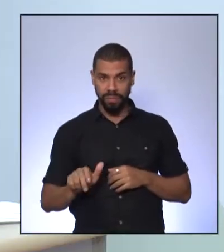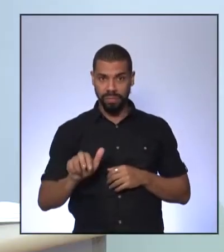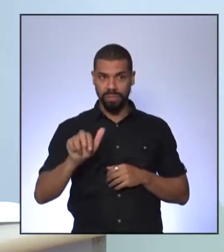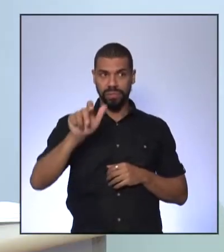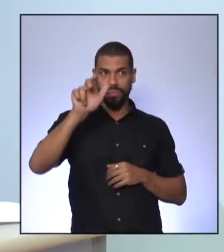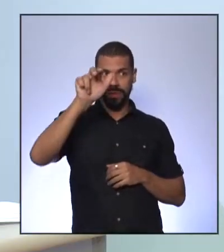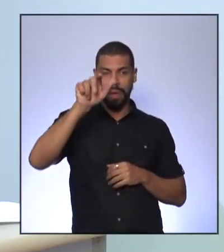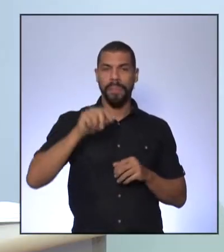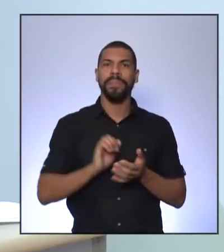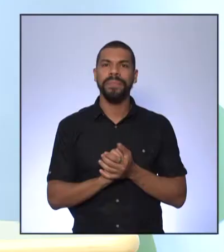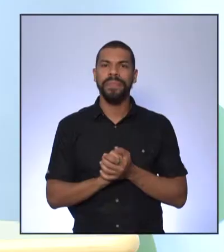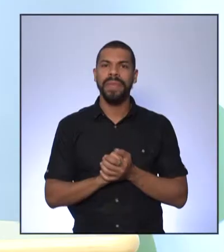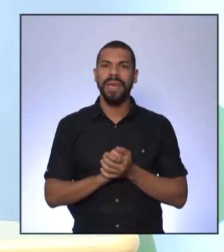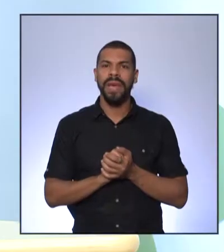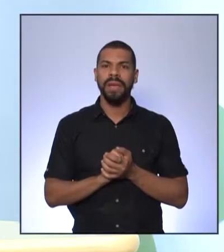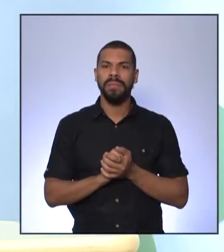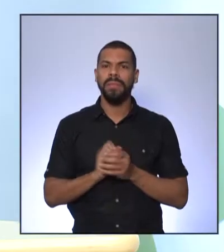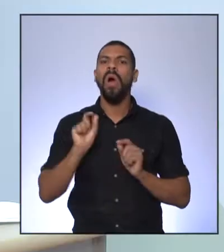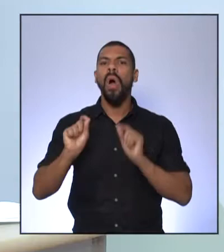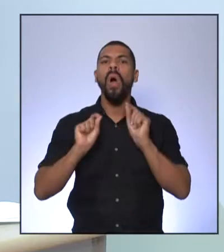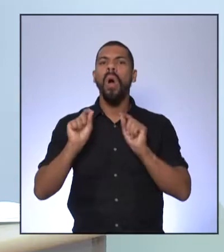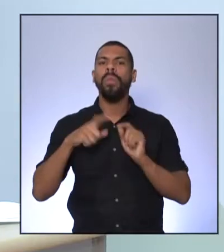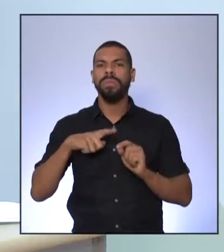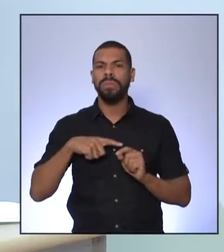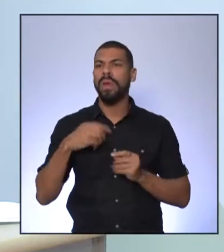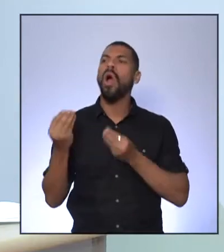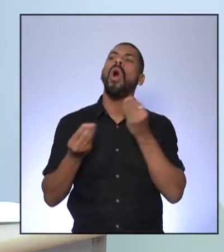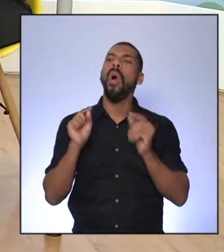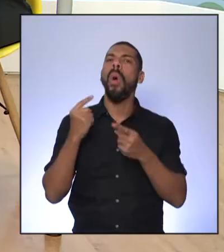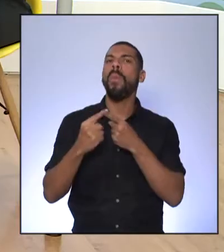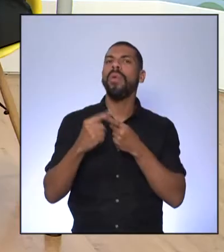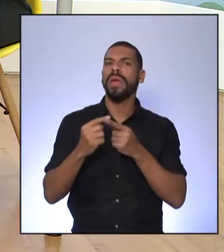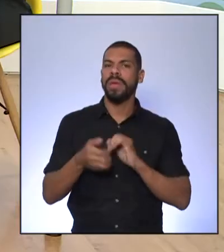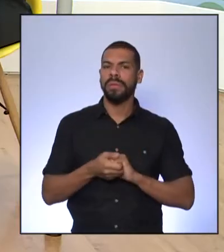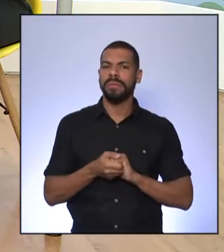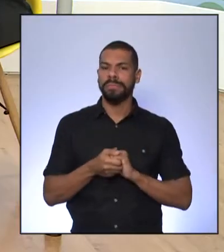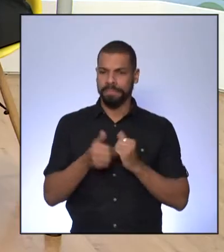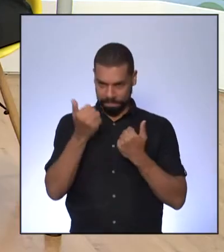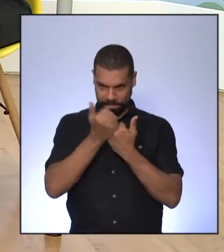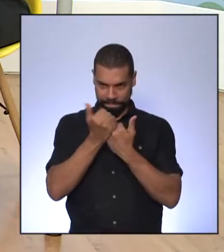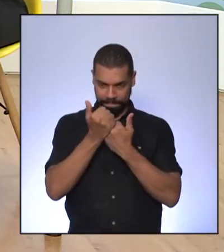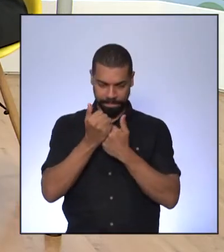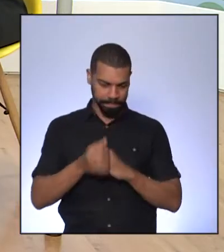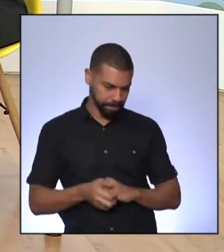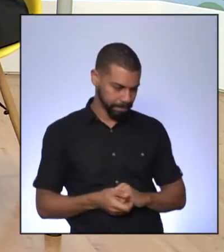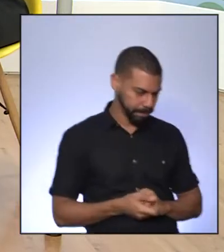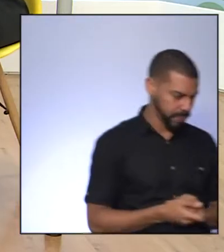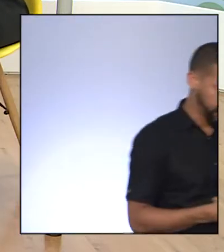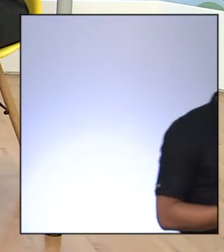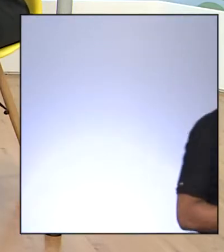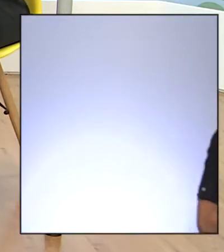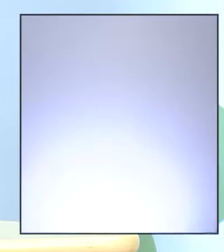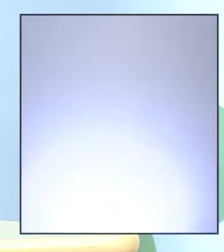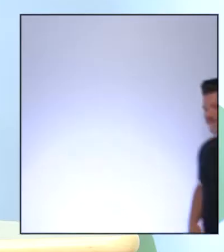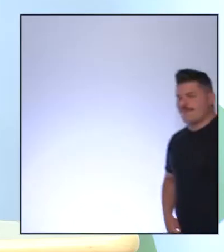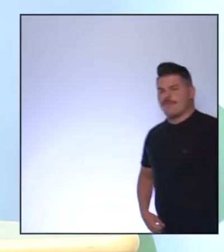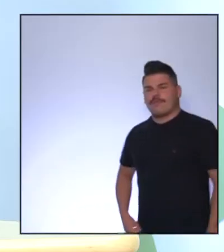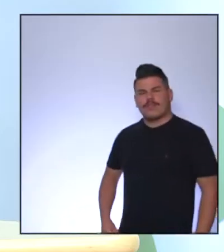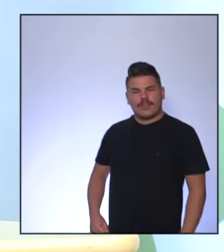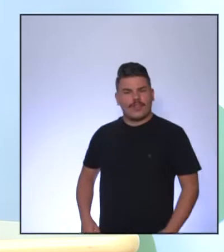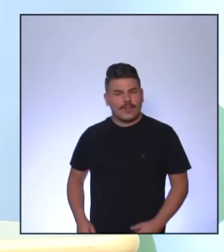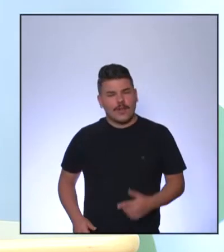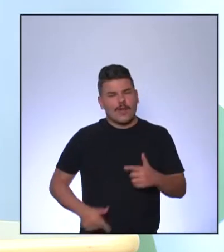Deus quiser, não tem culpa de eu ter sorte. Aí não vale, né? Por que, Denise? Subida? E correndo? Então, seria uma